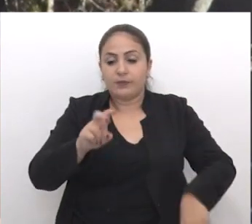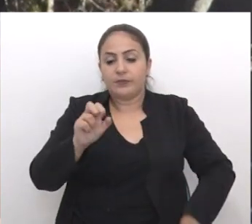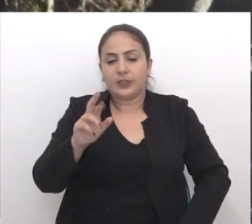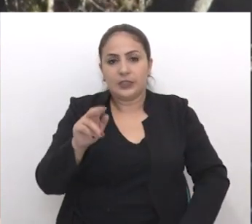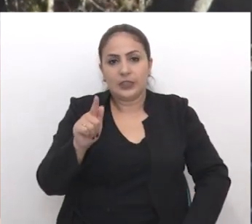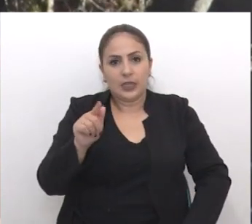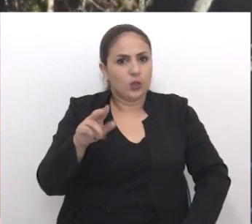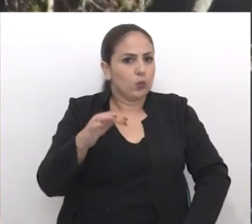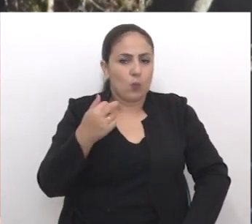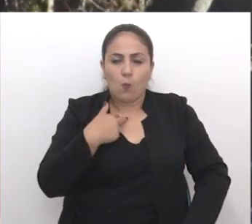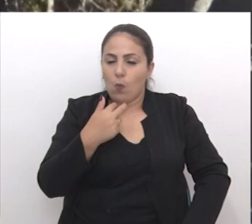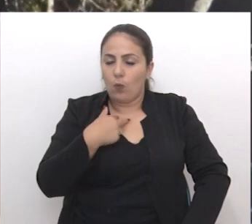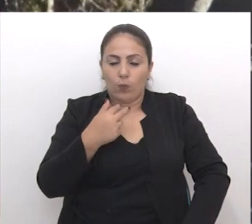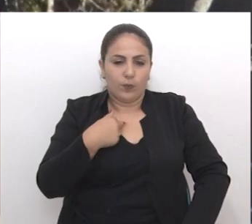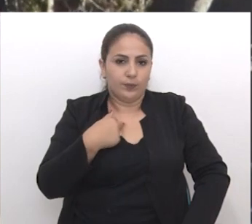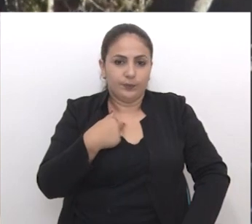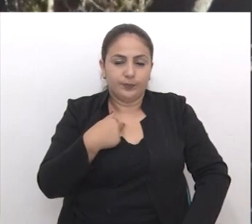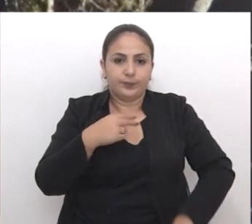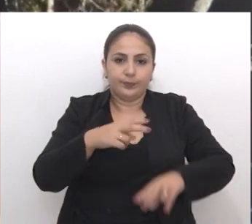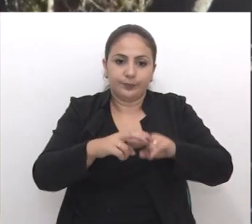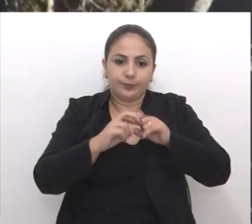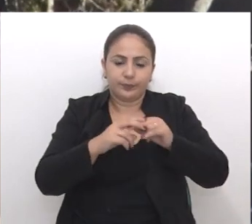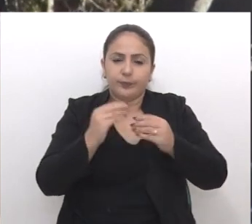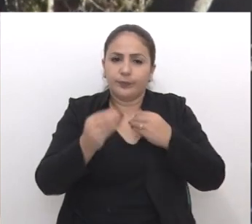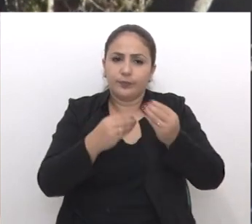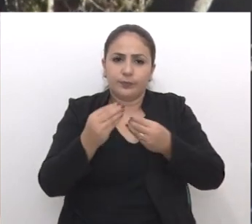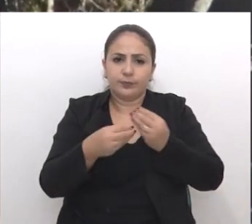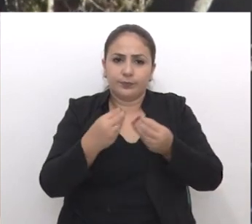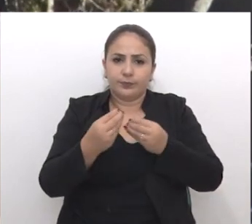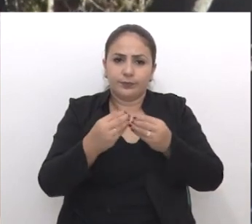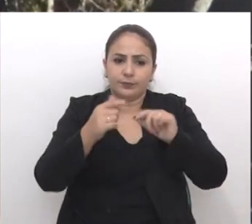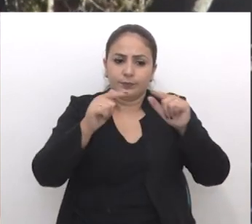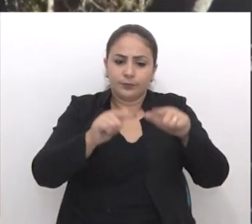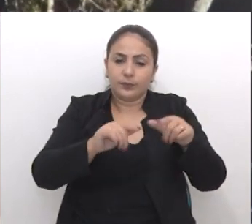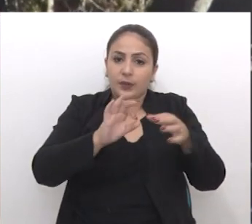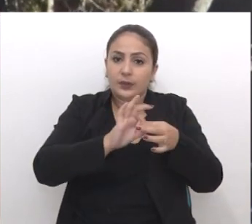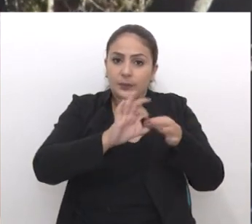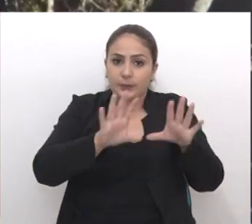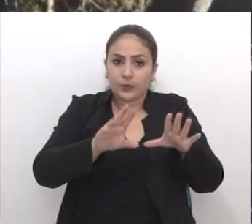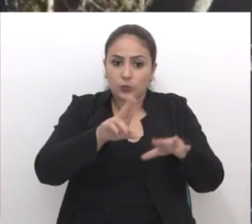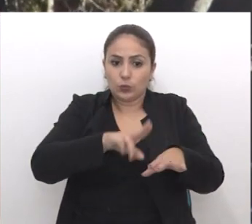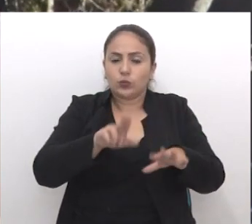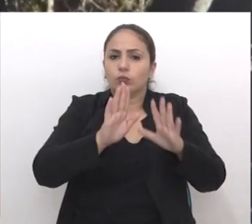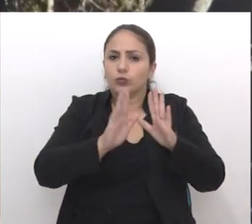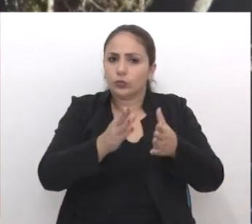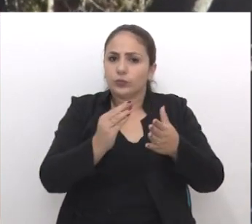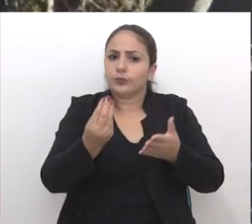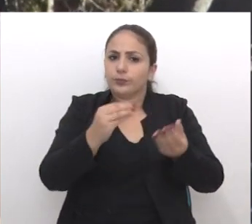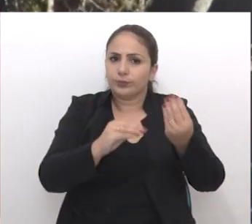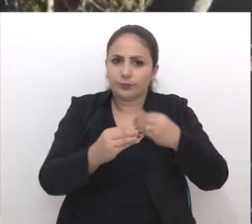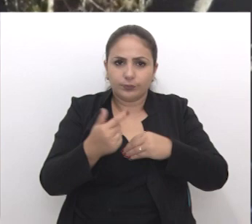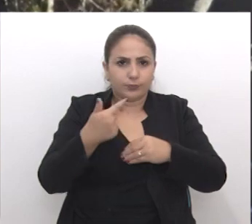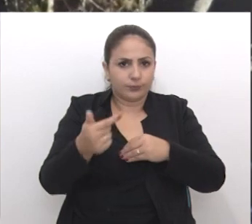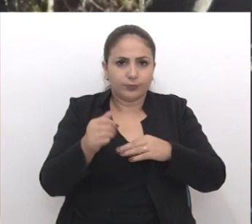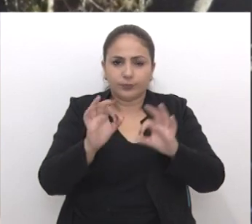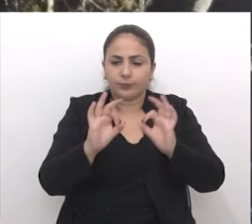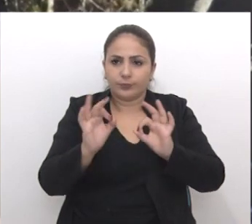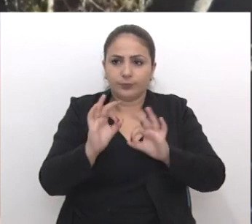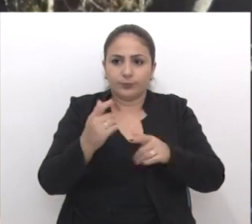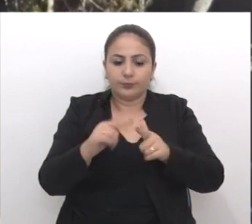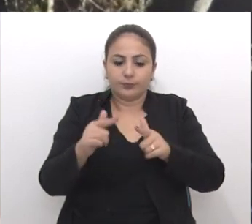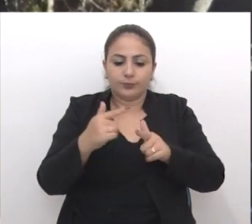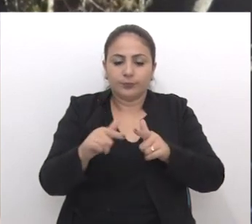não é permitido. Então, como os pontos onde é permitido esse uso já está estagnado, não tem mais